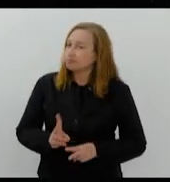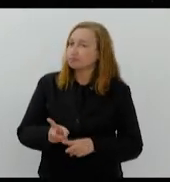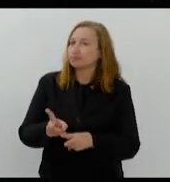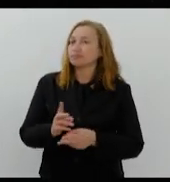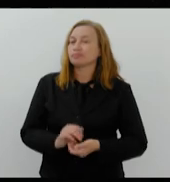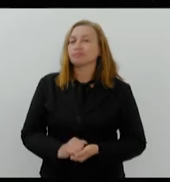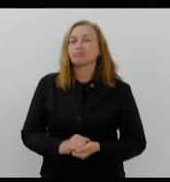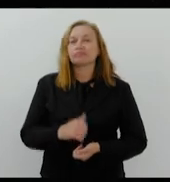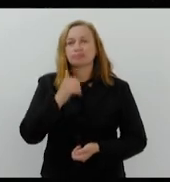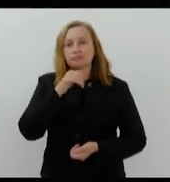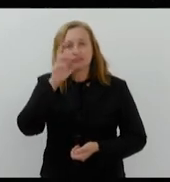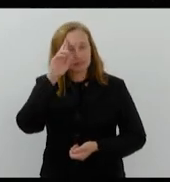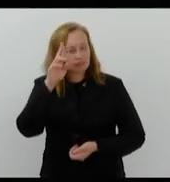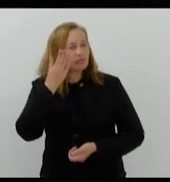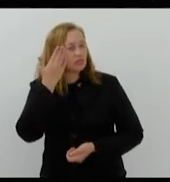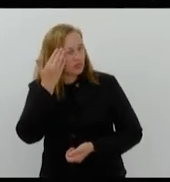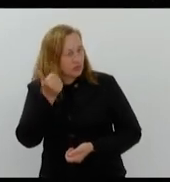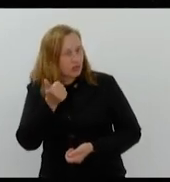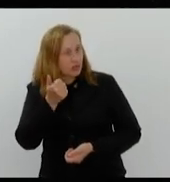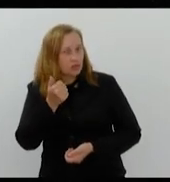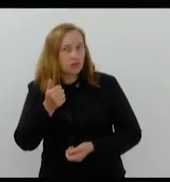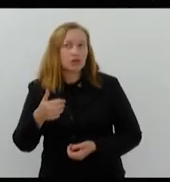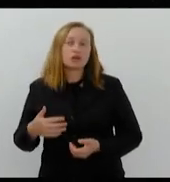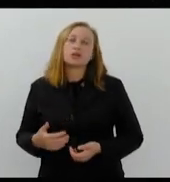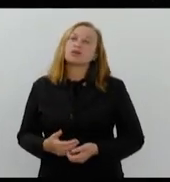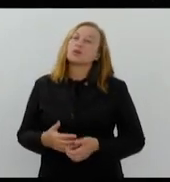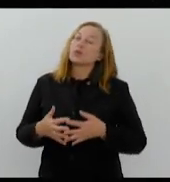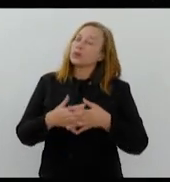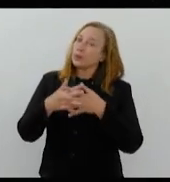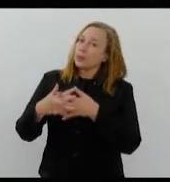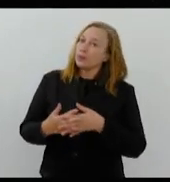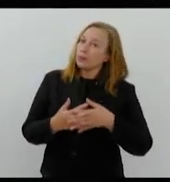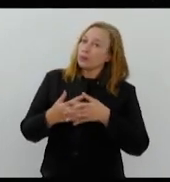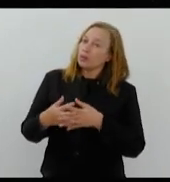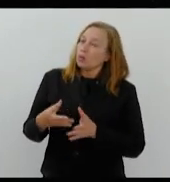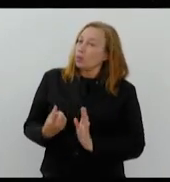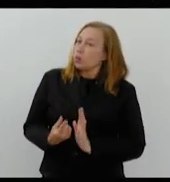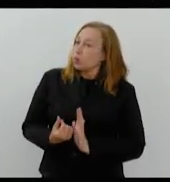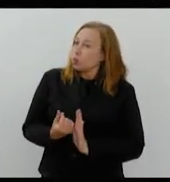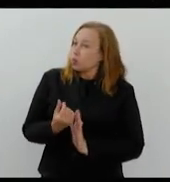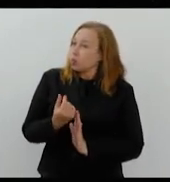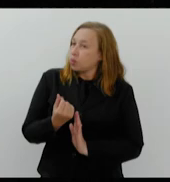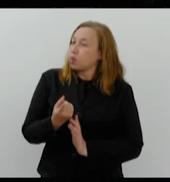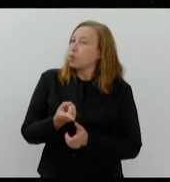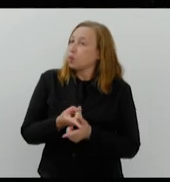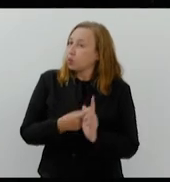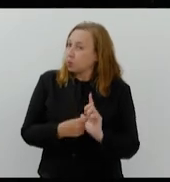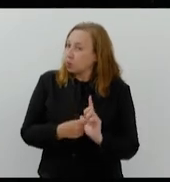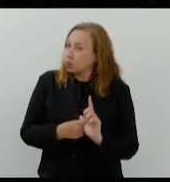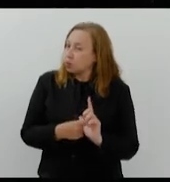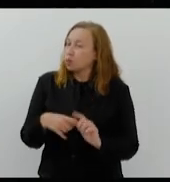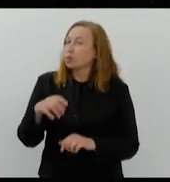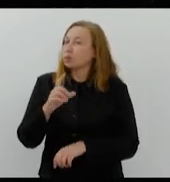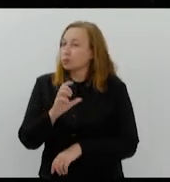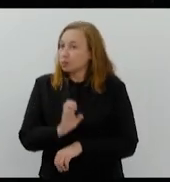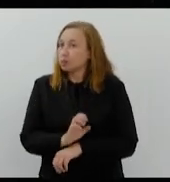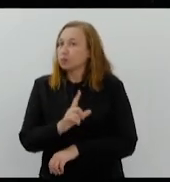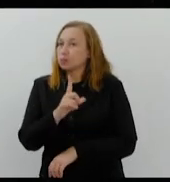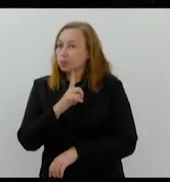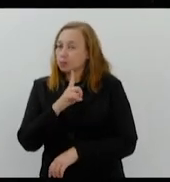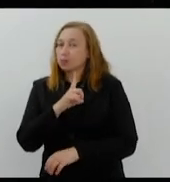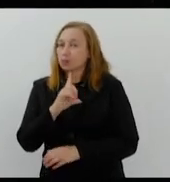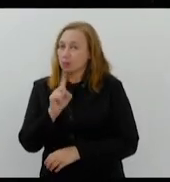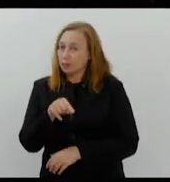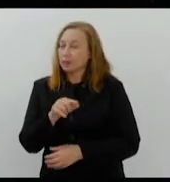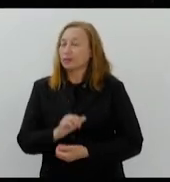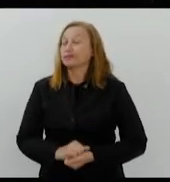A senhora sabe o caminhão de dinheiro que é a dívida ativa do nosso Estado.